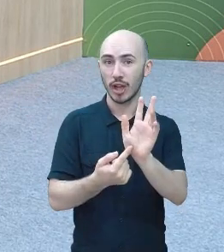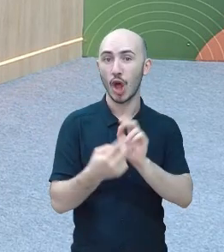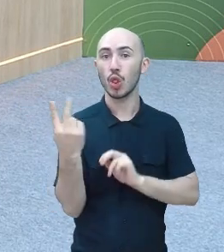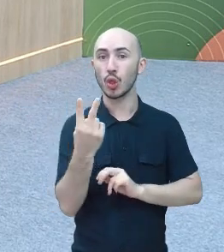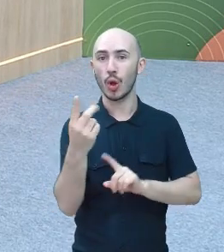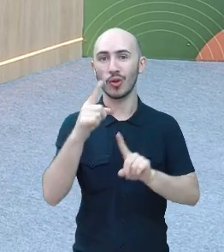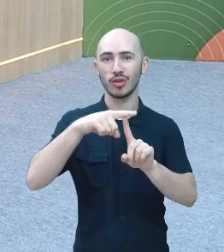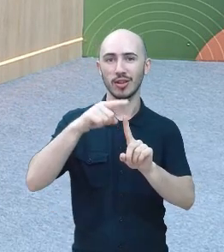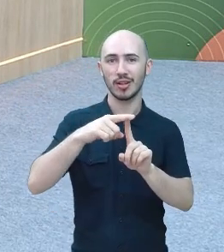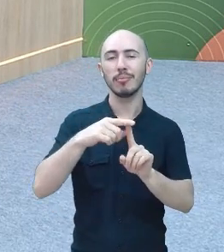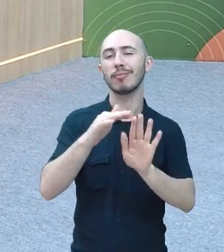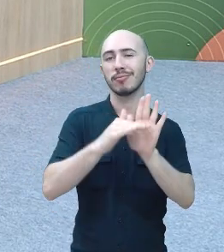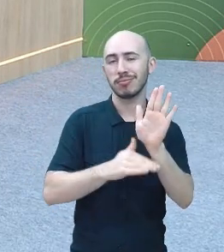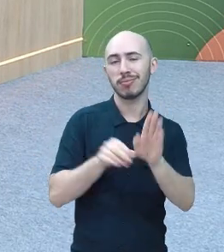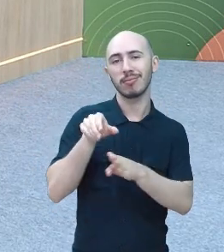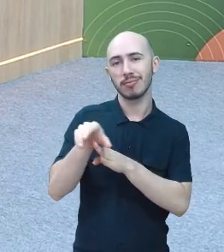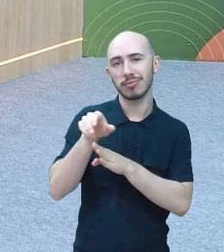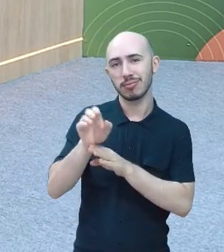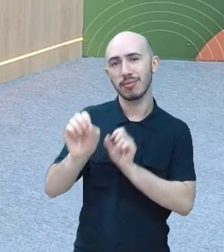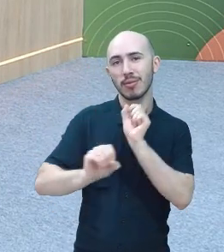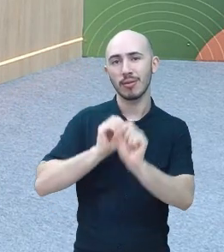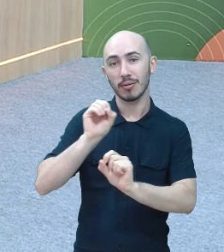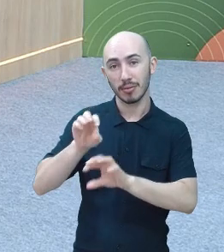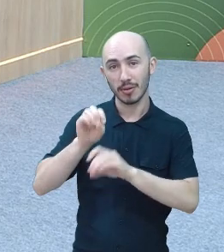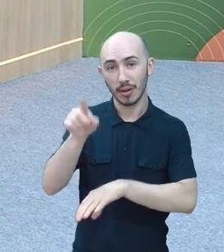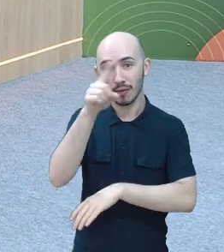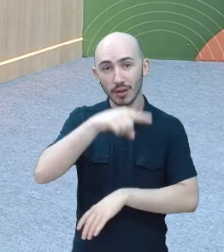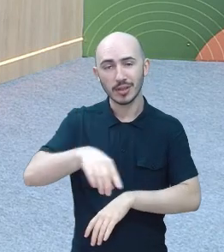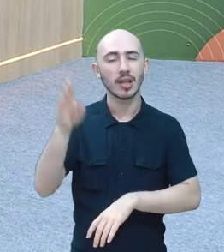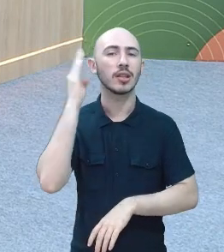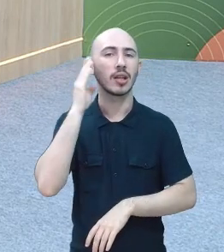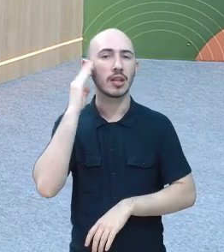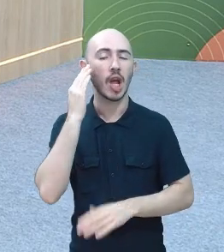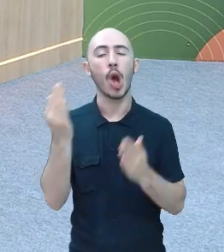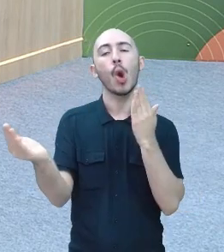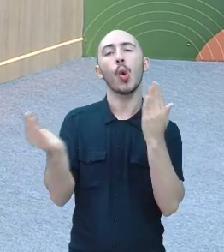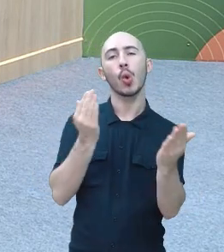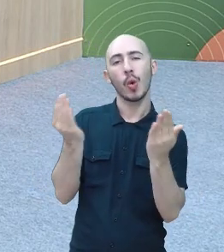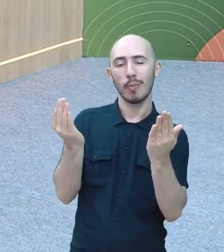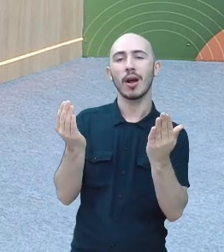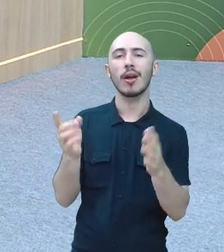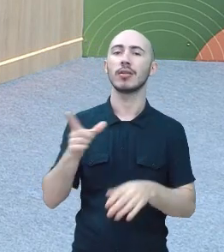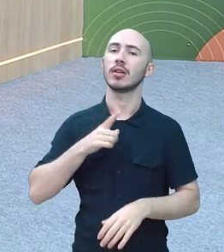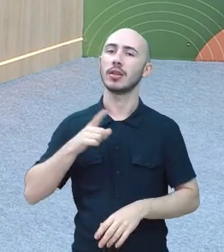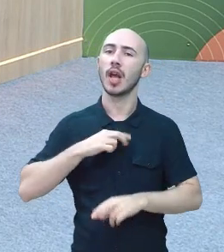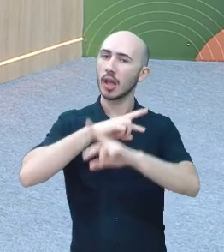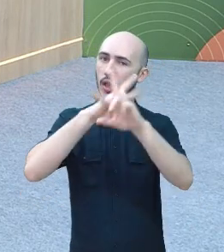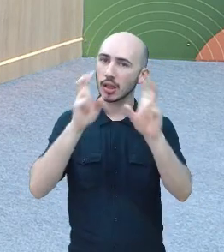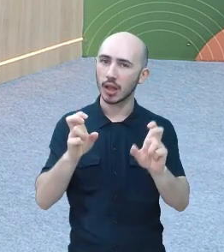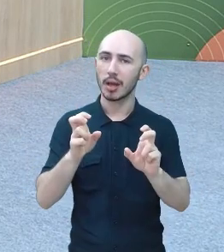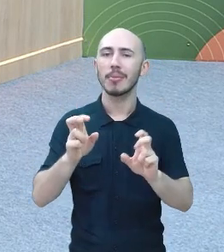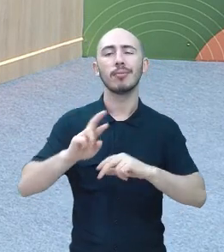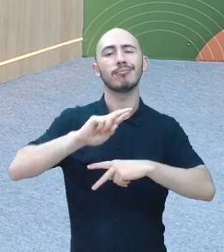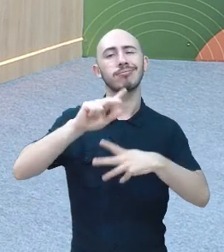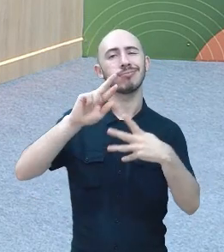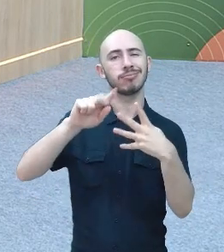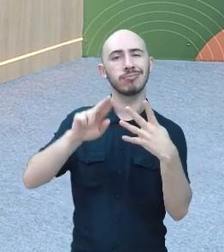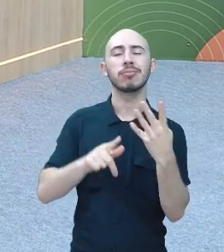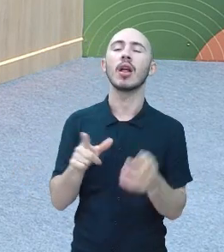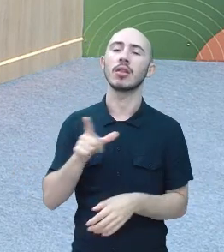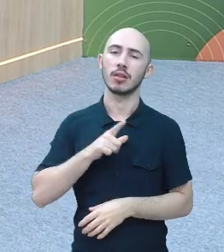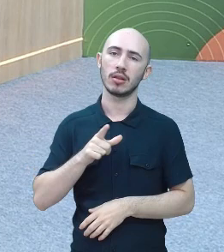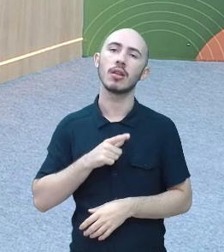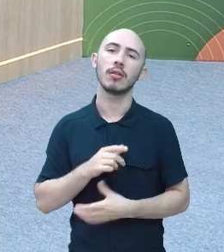de manuais para vocês terem uma ideia comparativa da variedade de temas que os manuais de